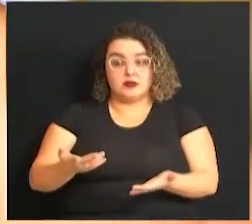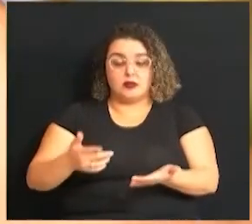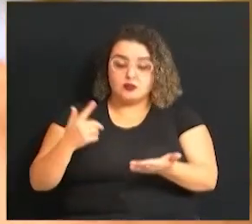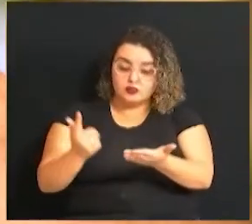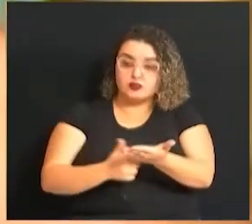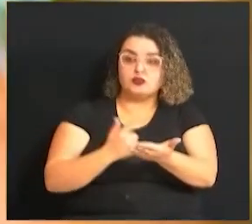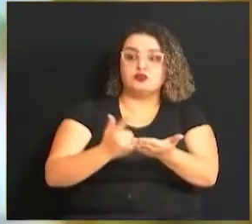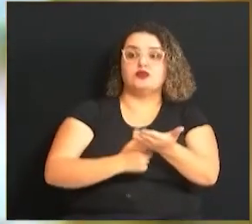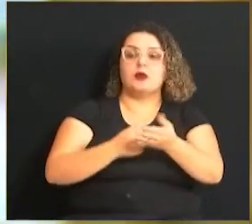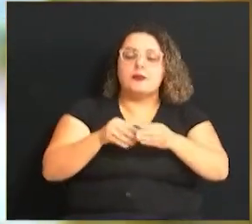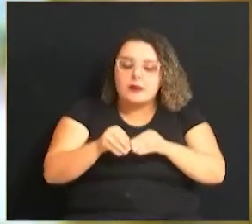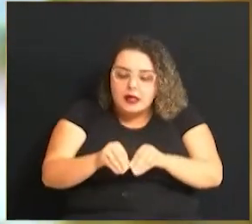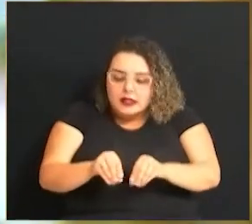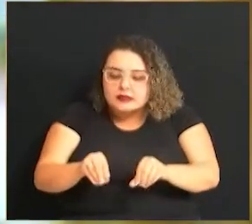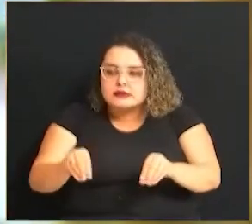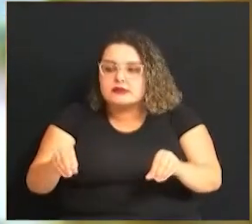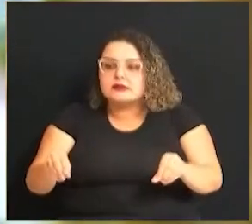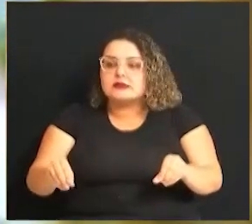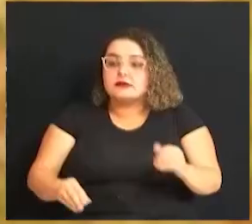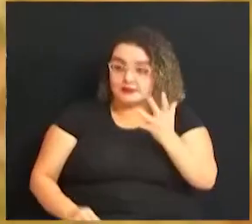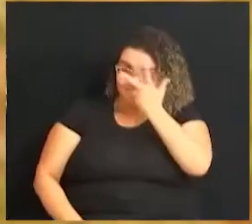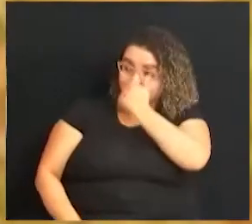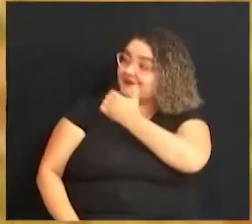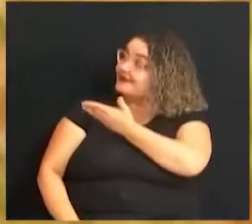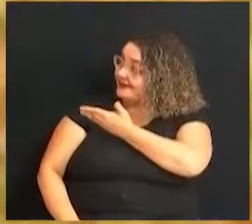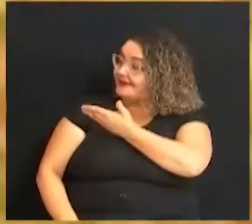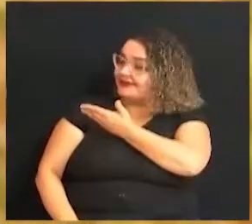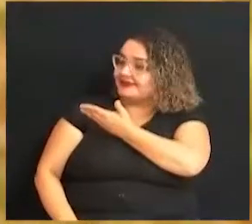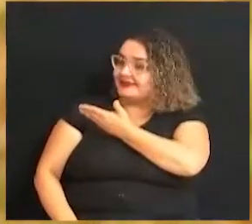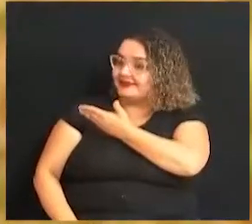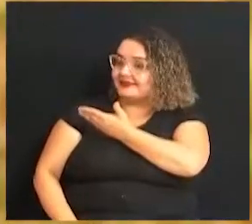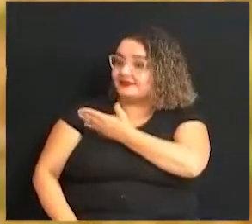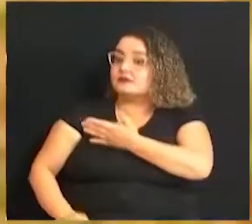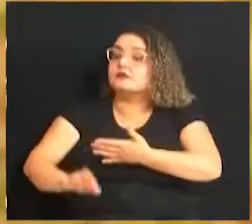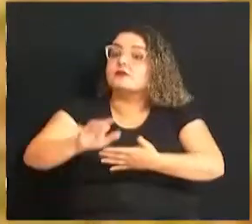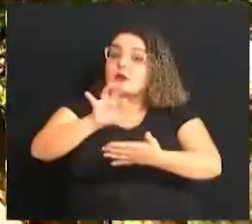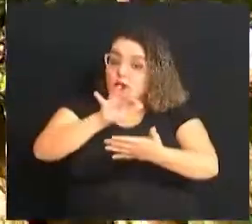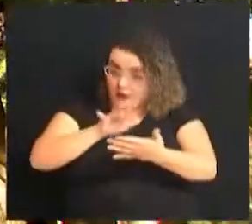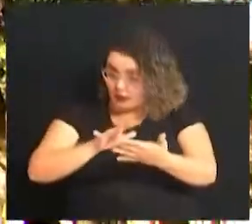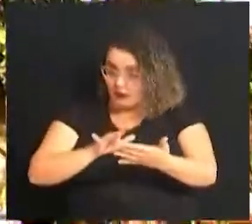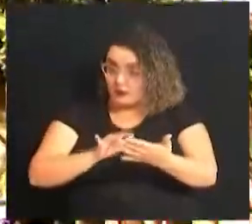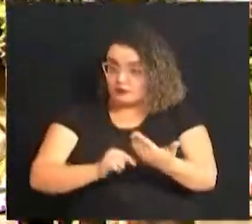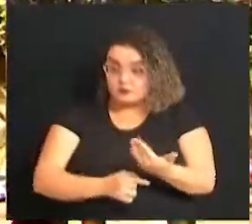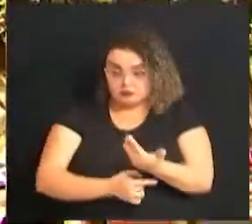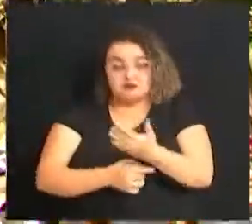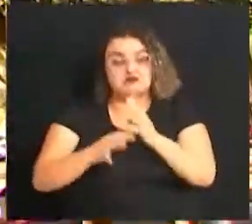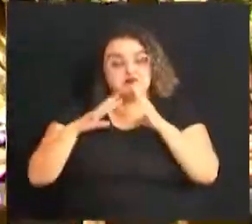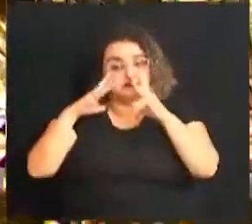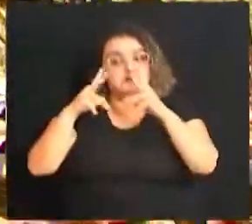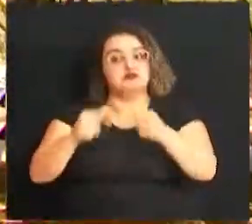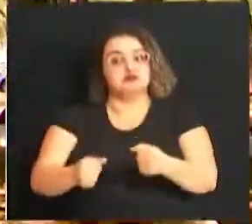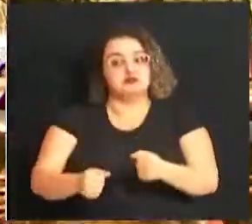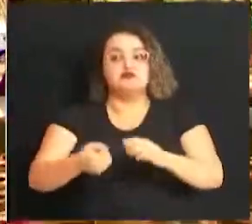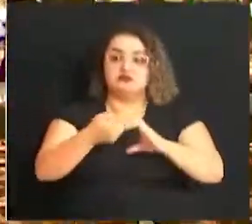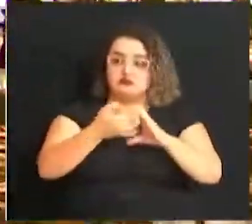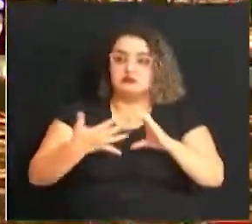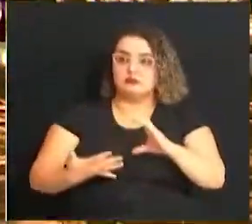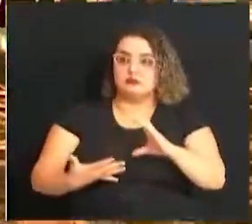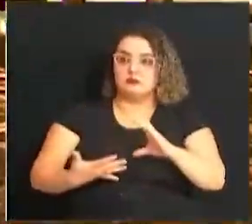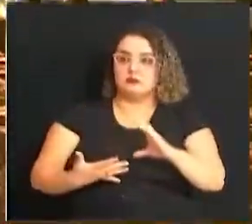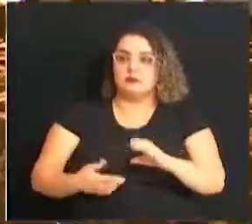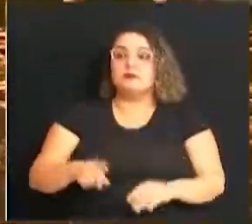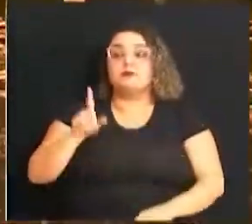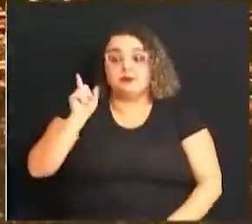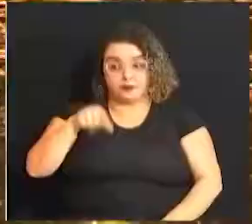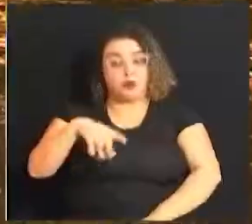hora de sair dos livros para a terra. Essa belezura agora vai ganhar uma ficha técnica completa sobre